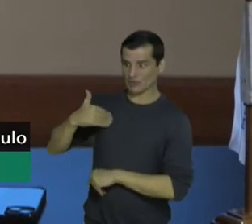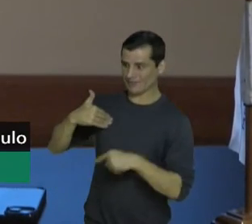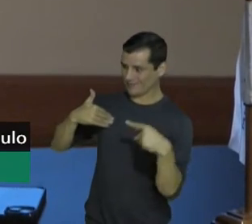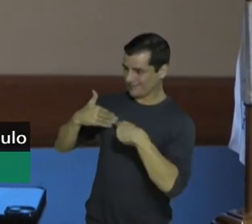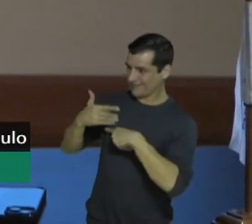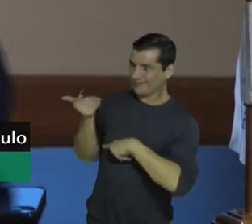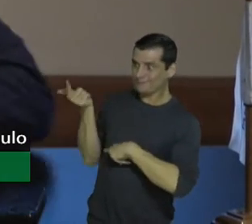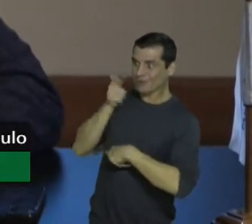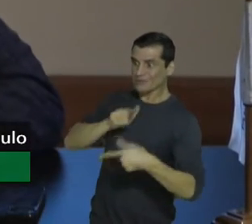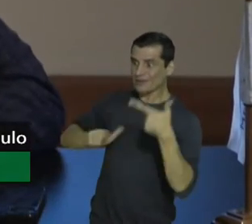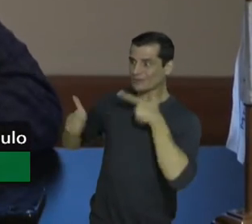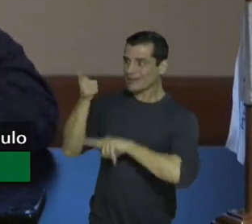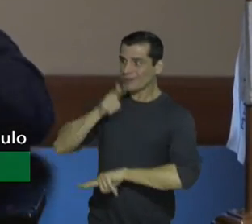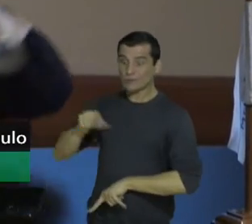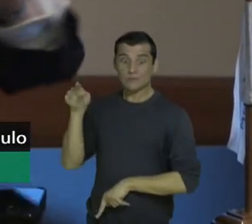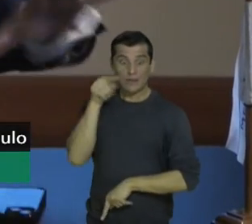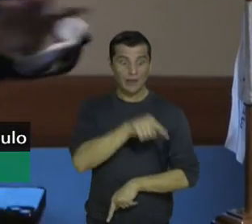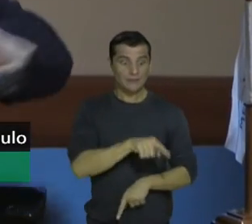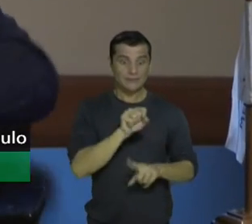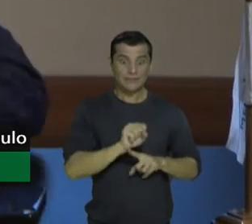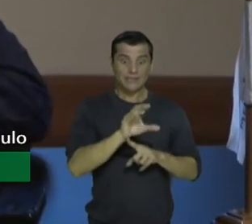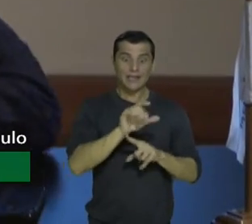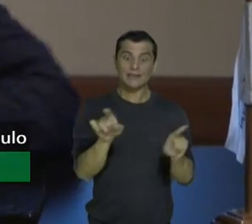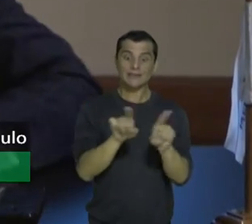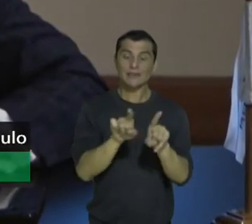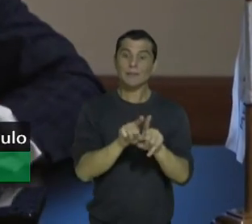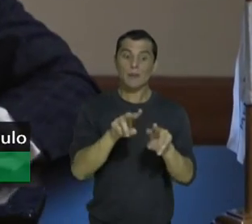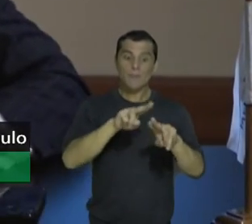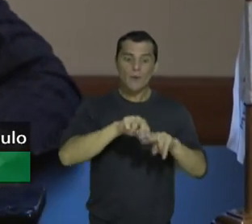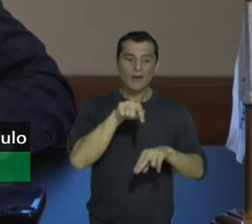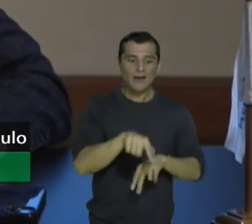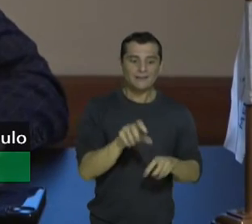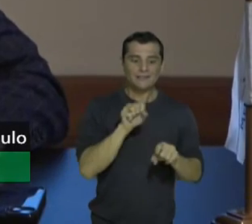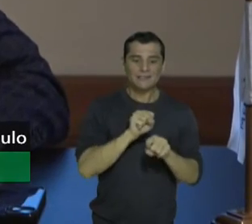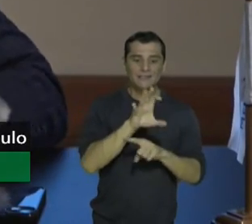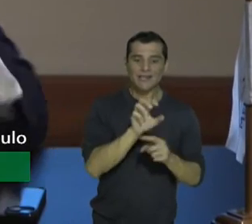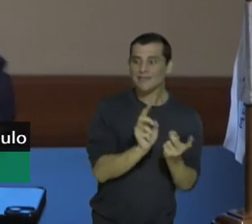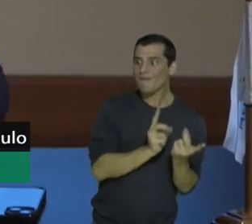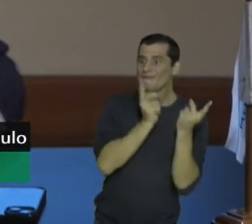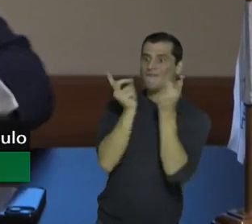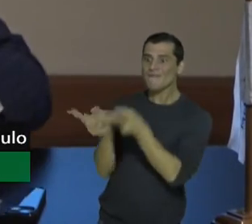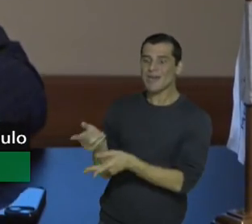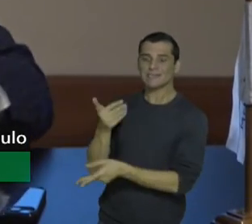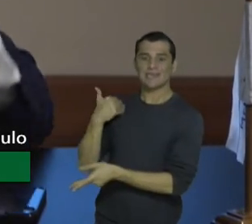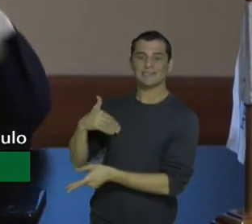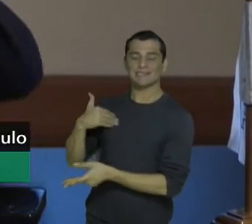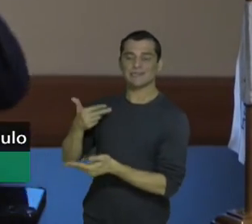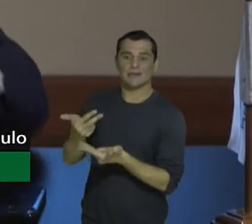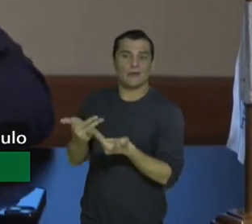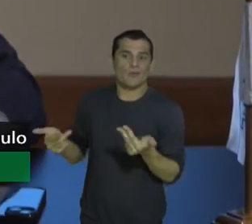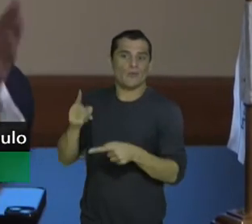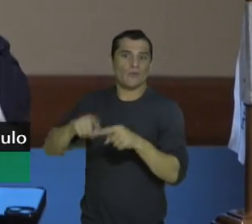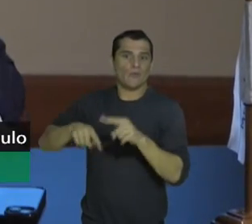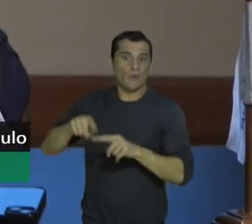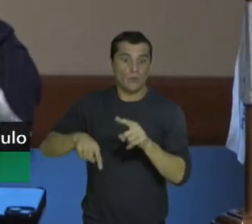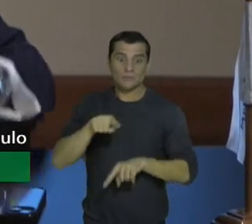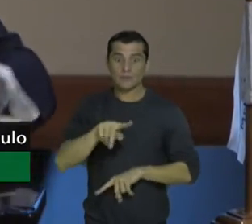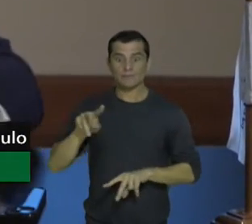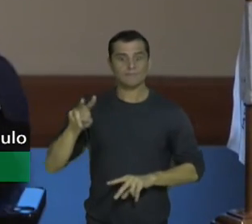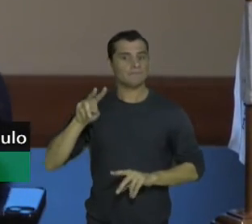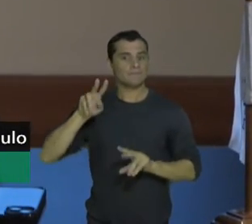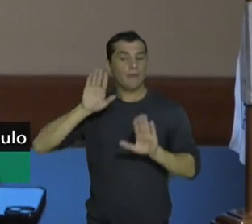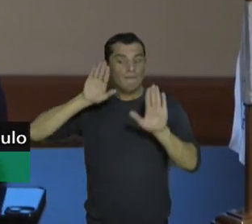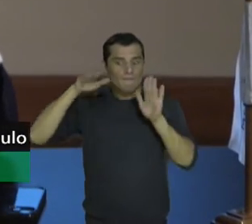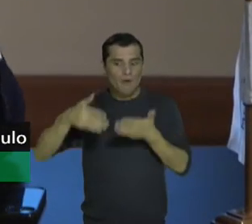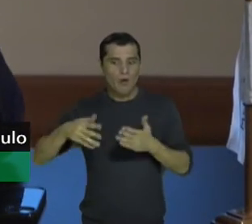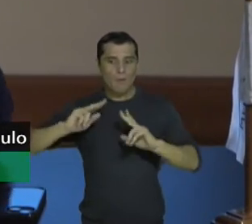vai exportar mais pra Argentina o iden em relação aos demais países sul-americanos então do ponto de vista humano ou seja geografia aqui a nossa casa